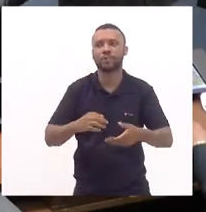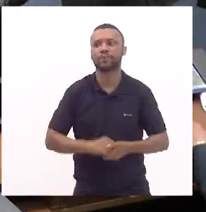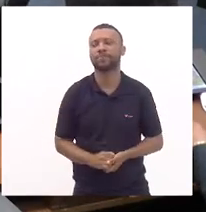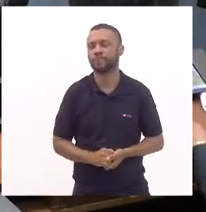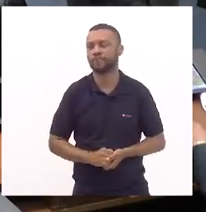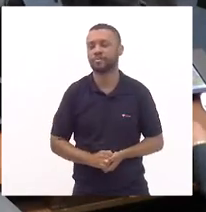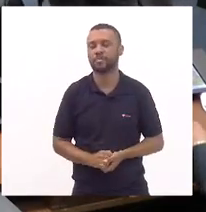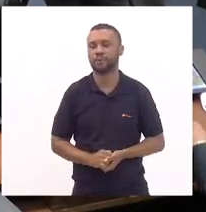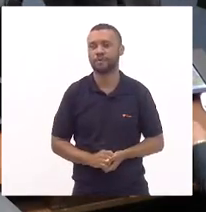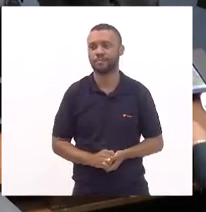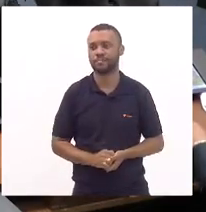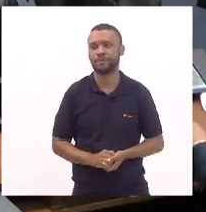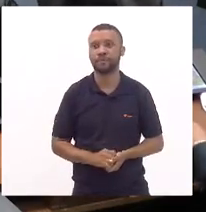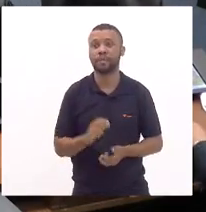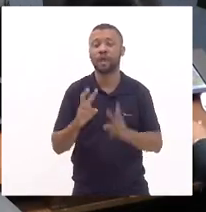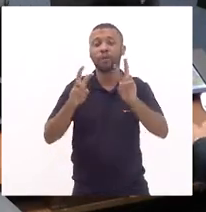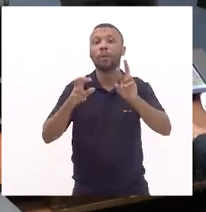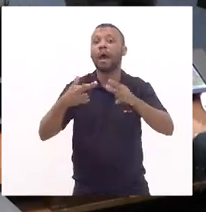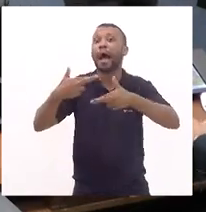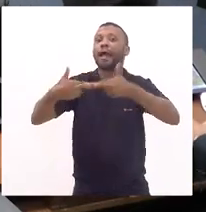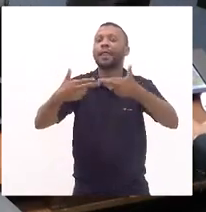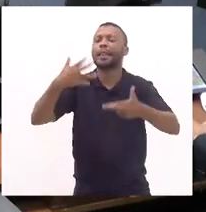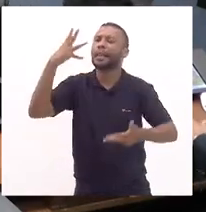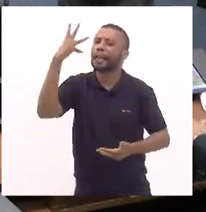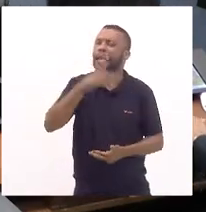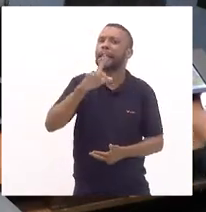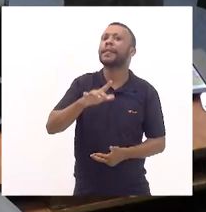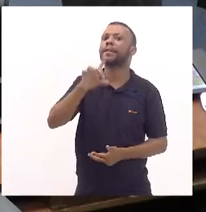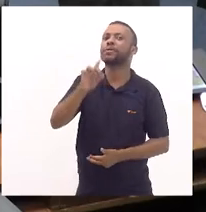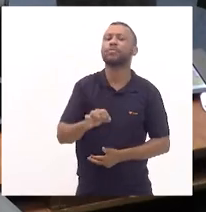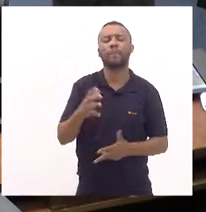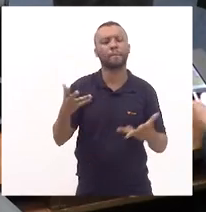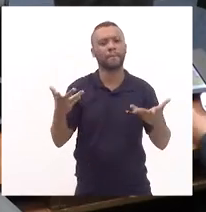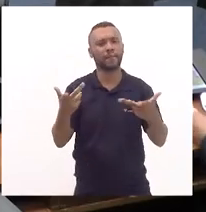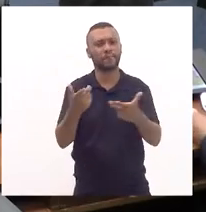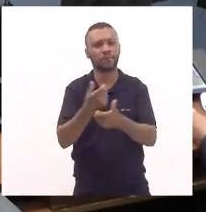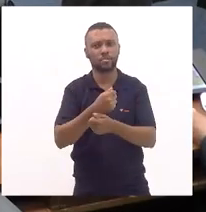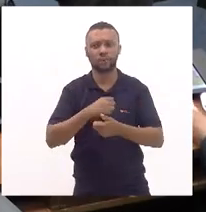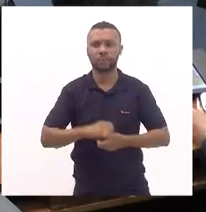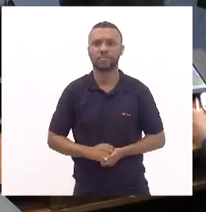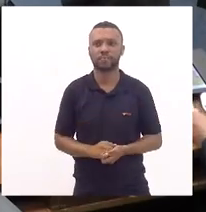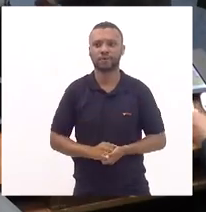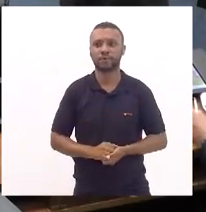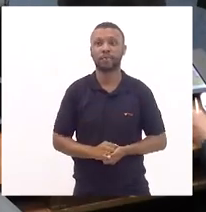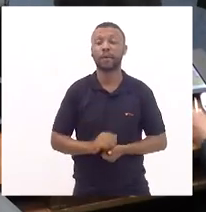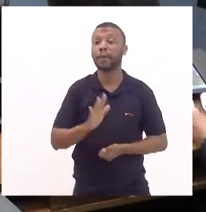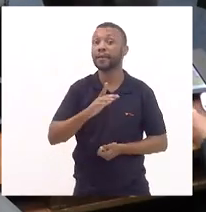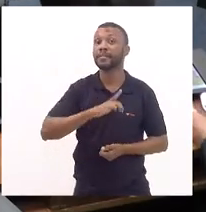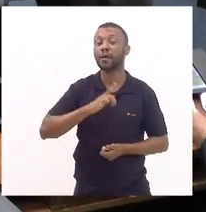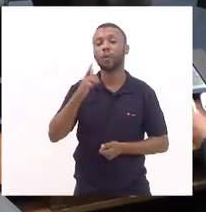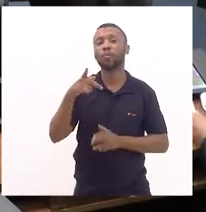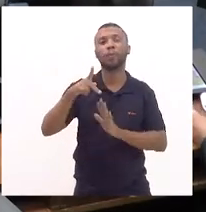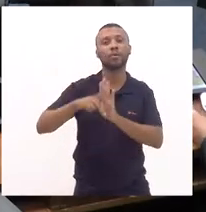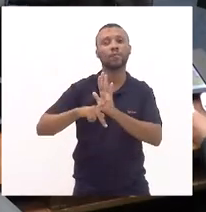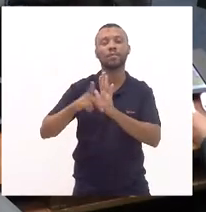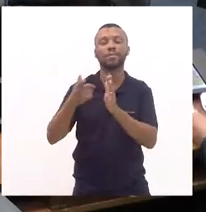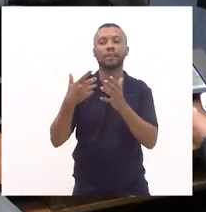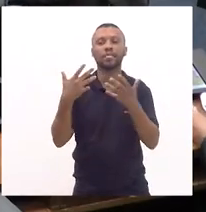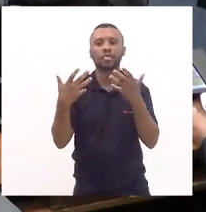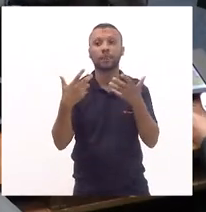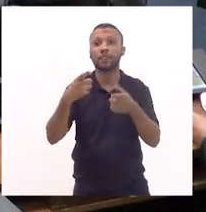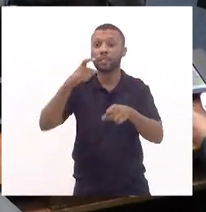Eu vou assinar. Reciclagem, da reciclagem, lindo, lindo e maravilhoso. Ok, mas tem um outro mesmo. Projeto aqui.